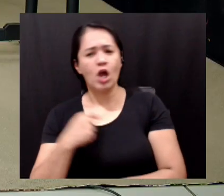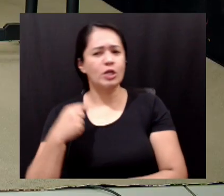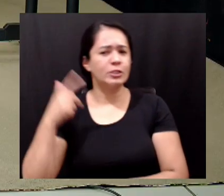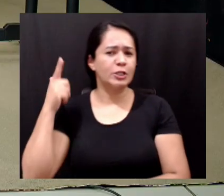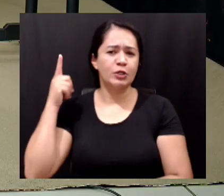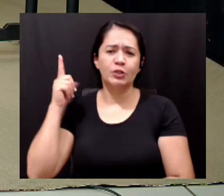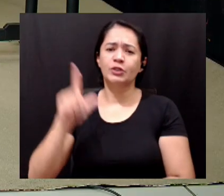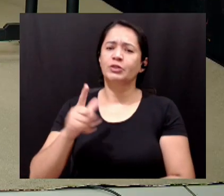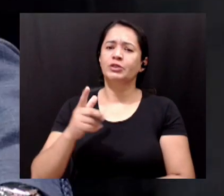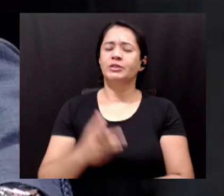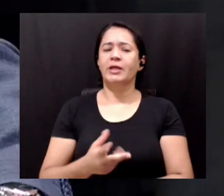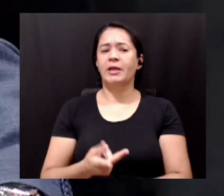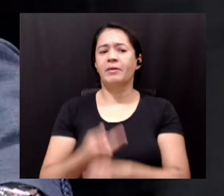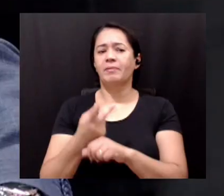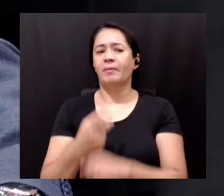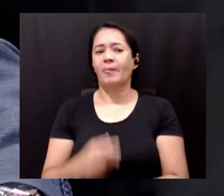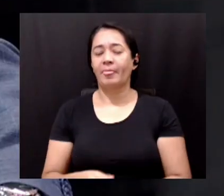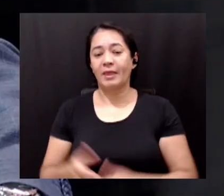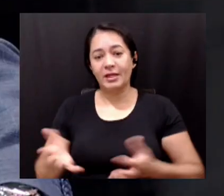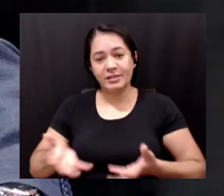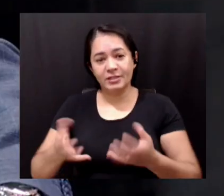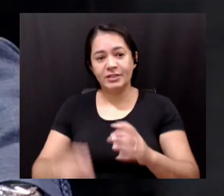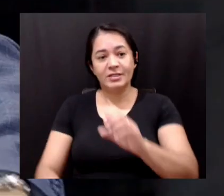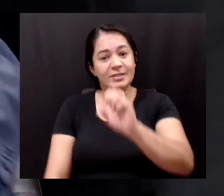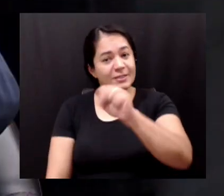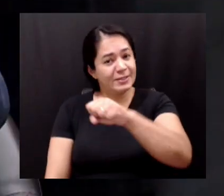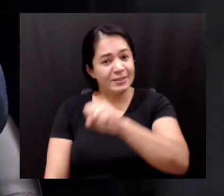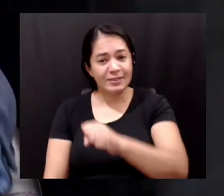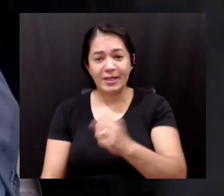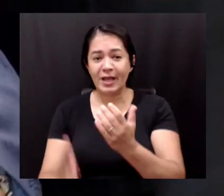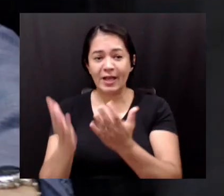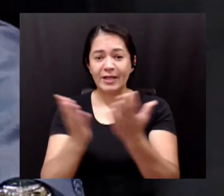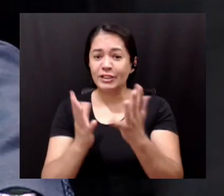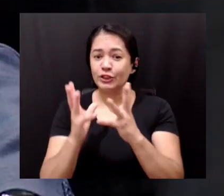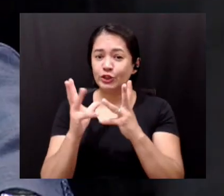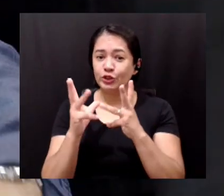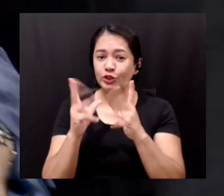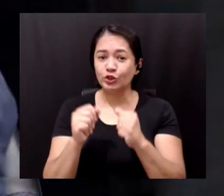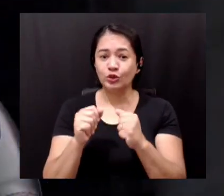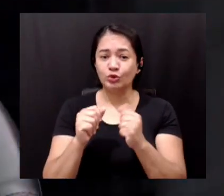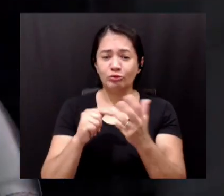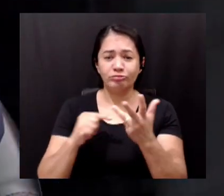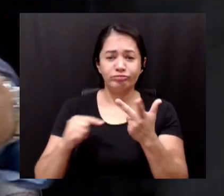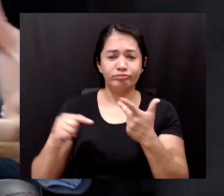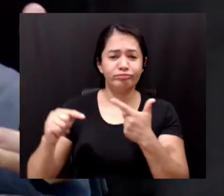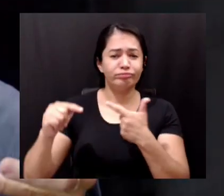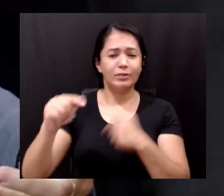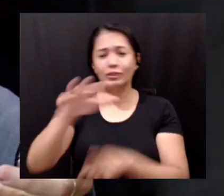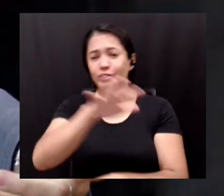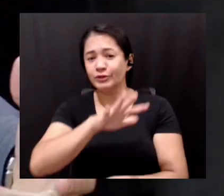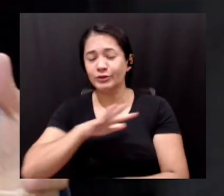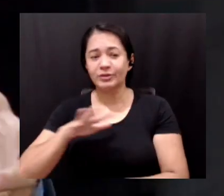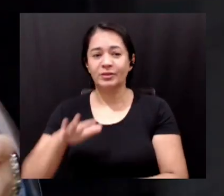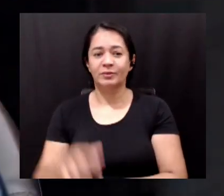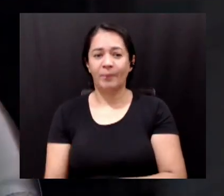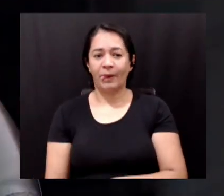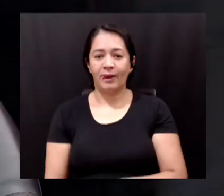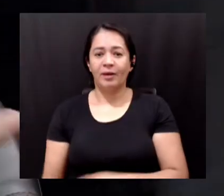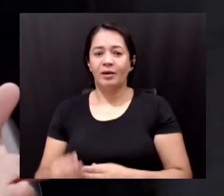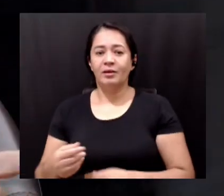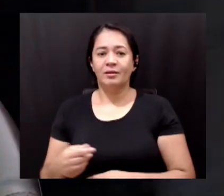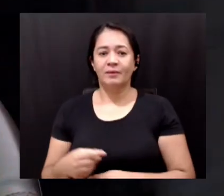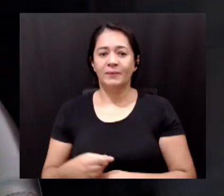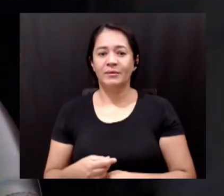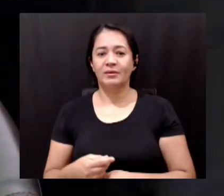vício. Mas isso é tratado em todos os espectros aí, né? Eles oferecem para poder atrair. Exato.